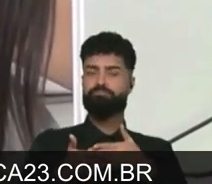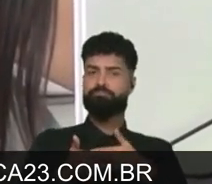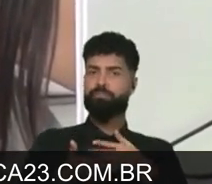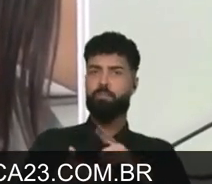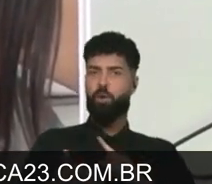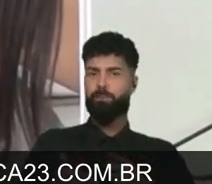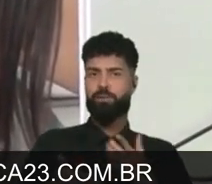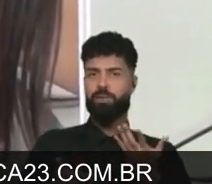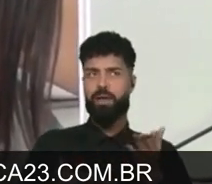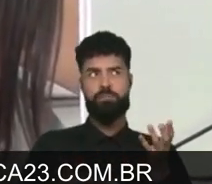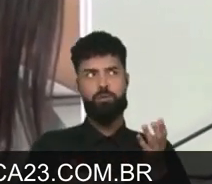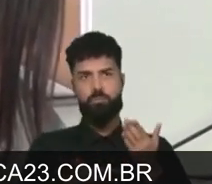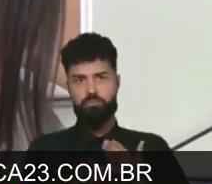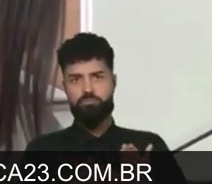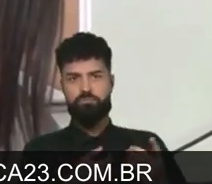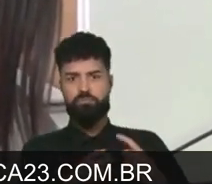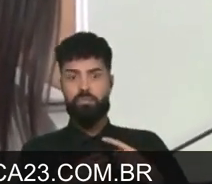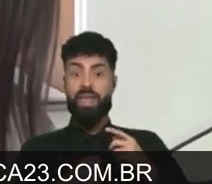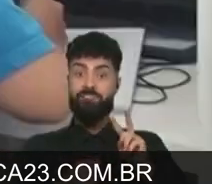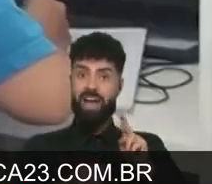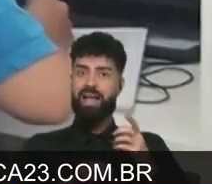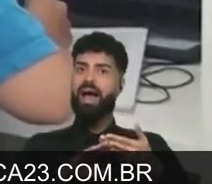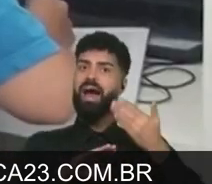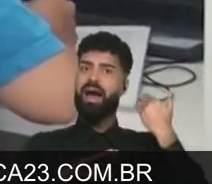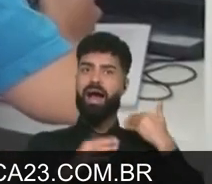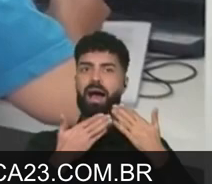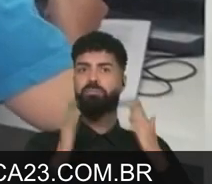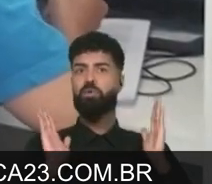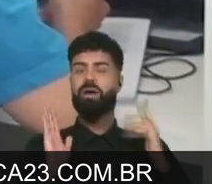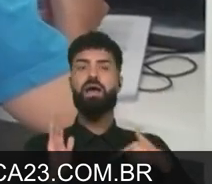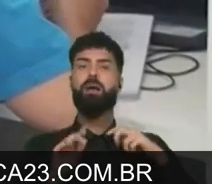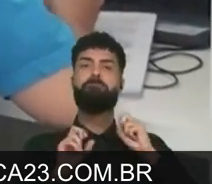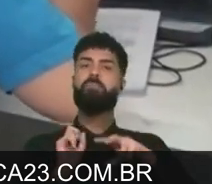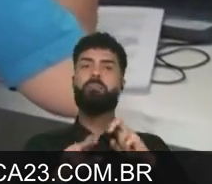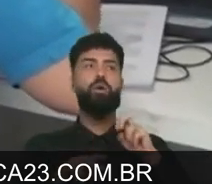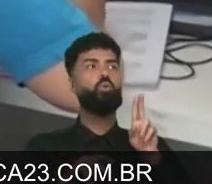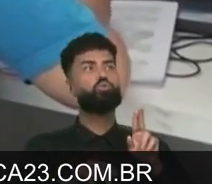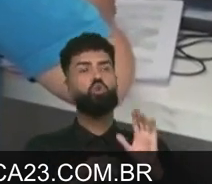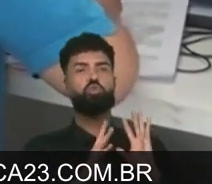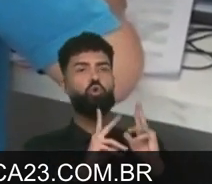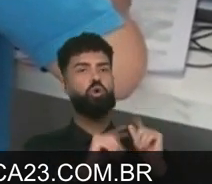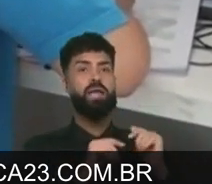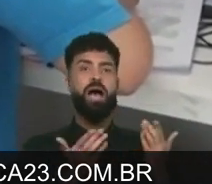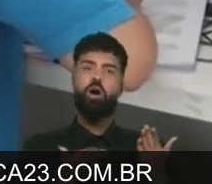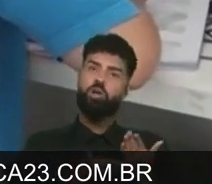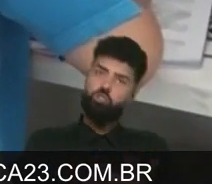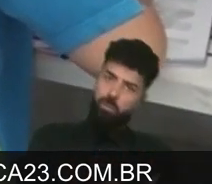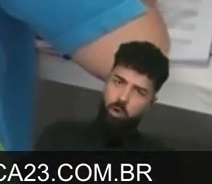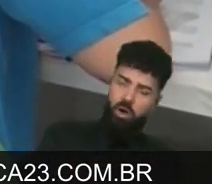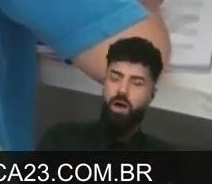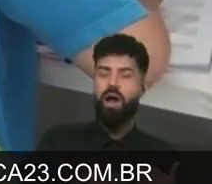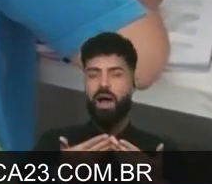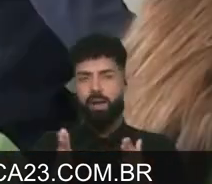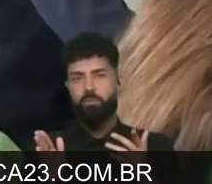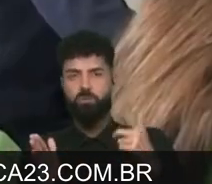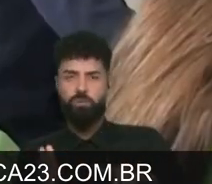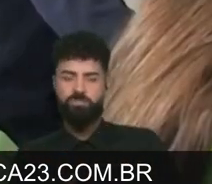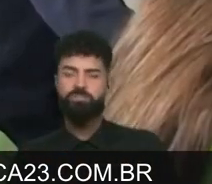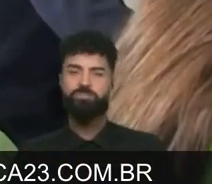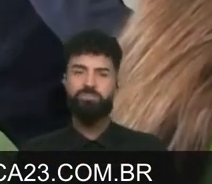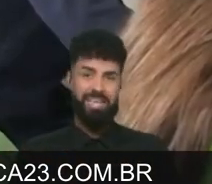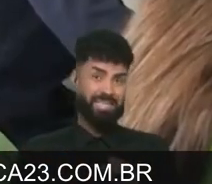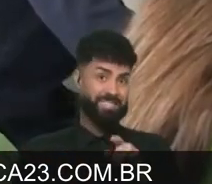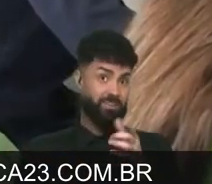vagas foram abertas antes, mas não foram todas preenchidas e agora foram abertas as vagas remanescentes. Para